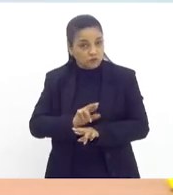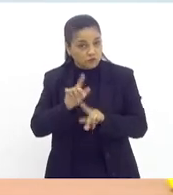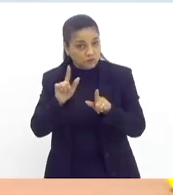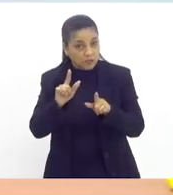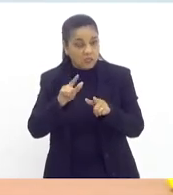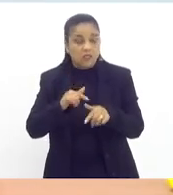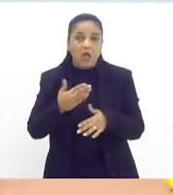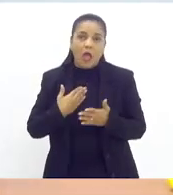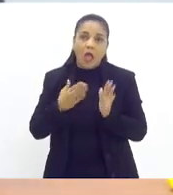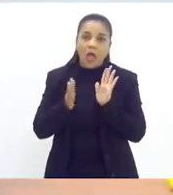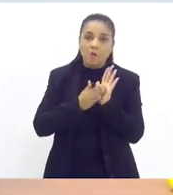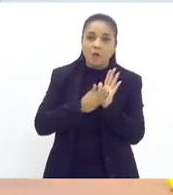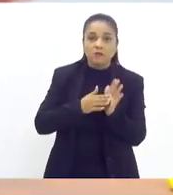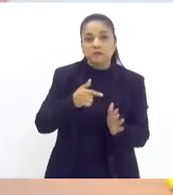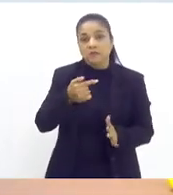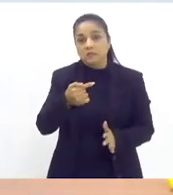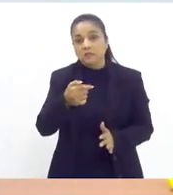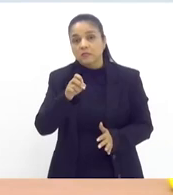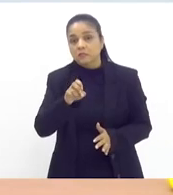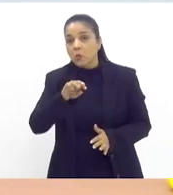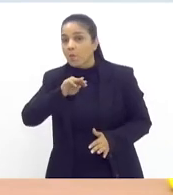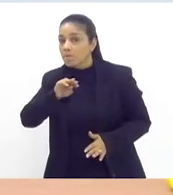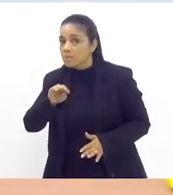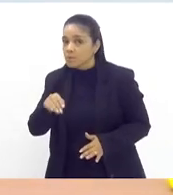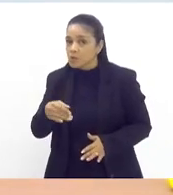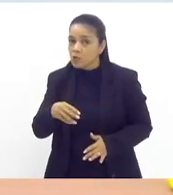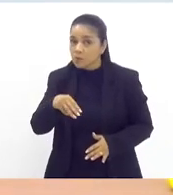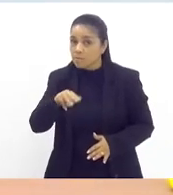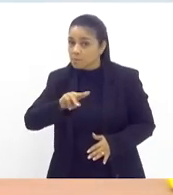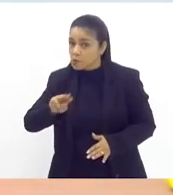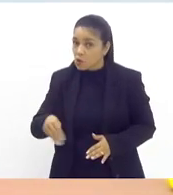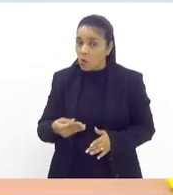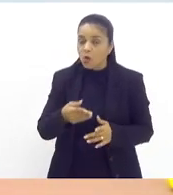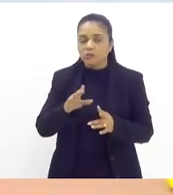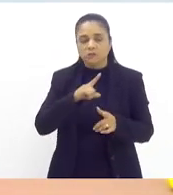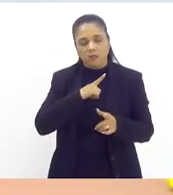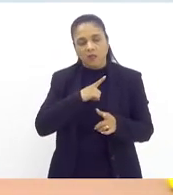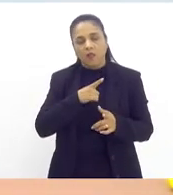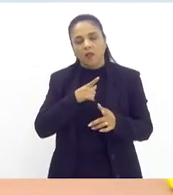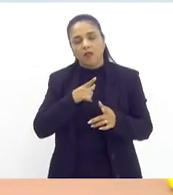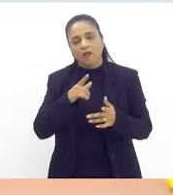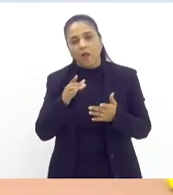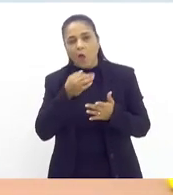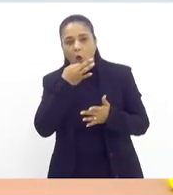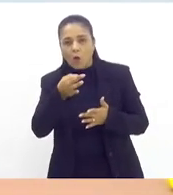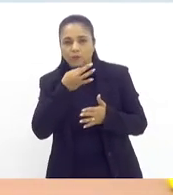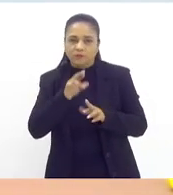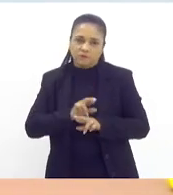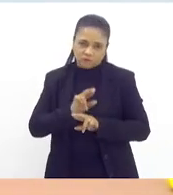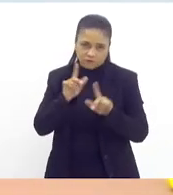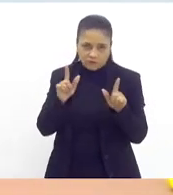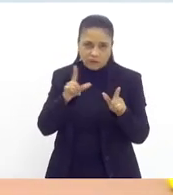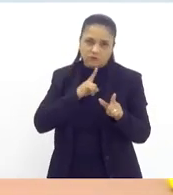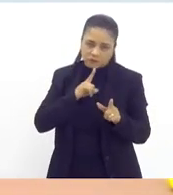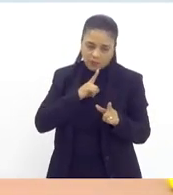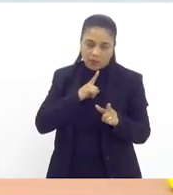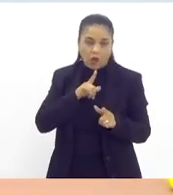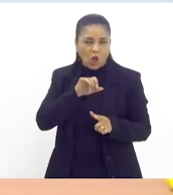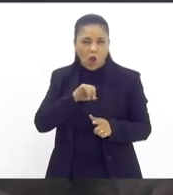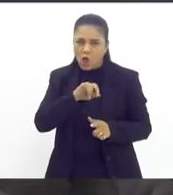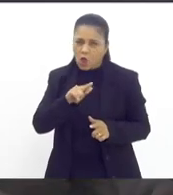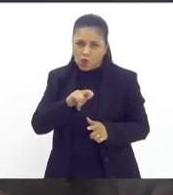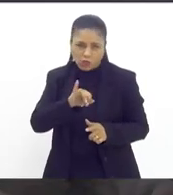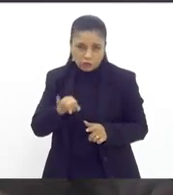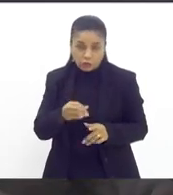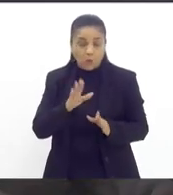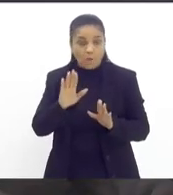75 bilhões de reais, a União quer aportar 40 bilhões de reais. Então, óbvio que tem questões que têm opiniões diferentes, mas, do